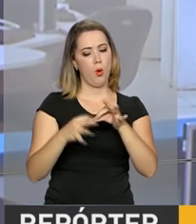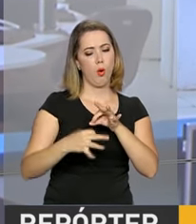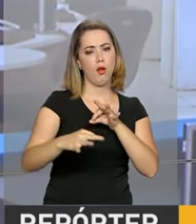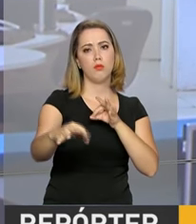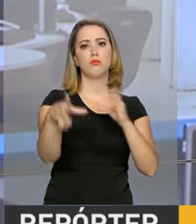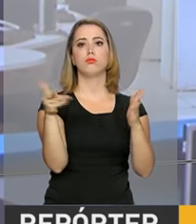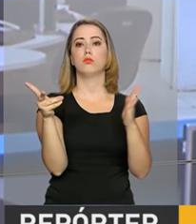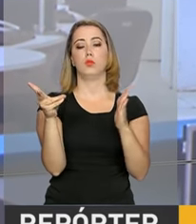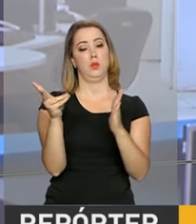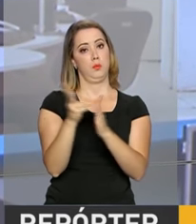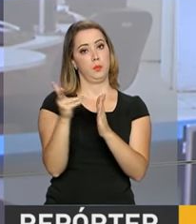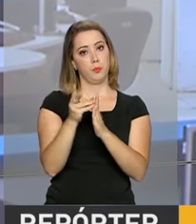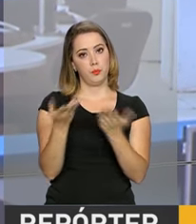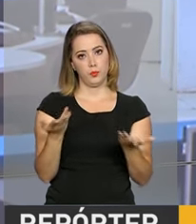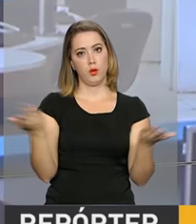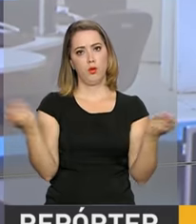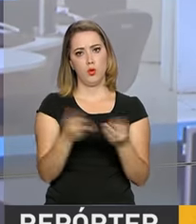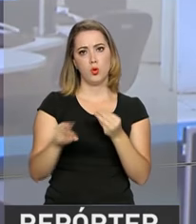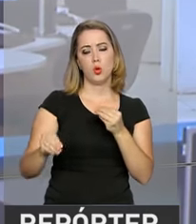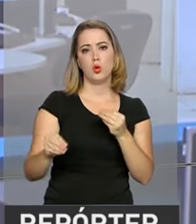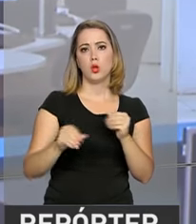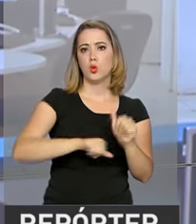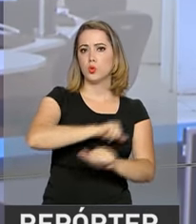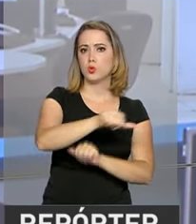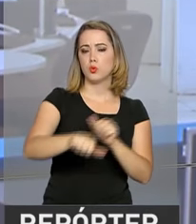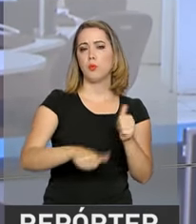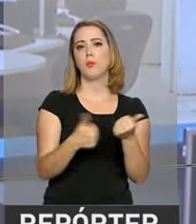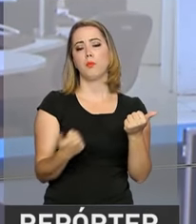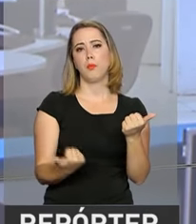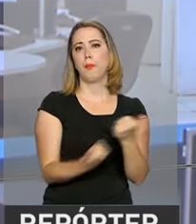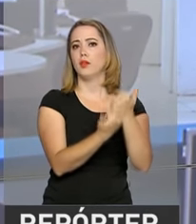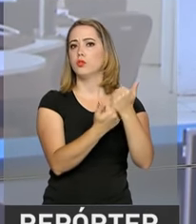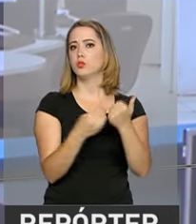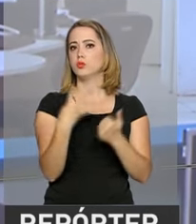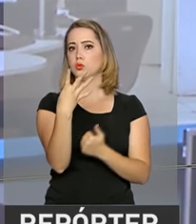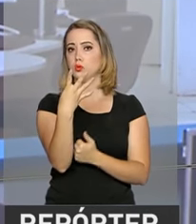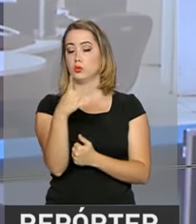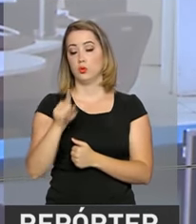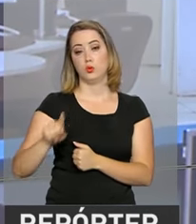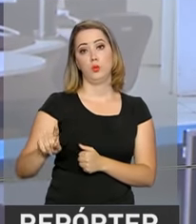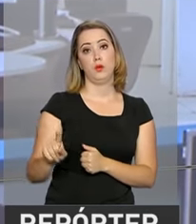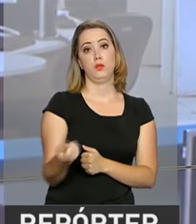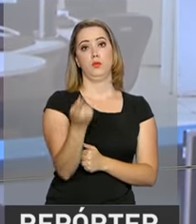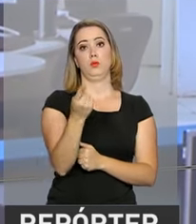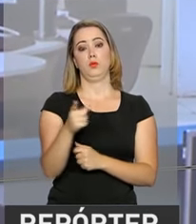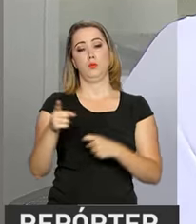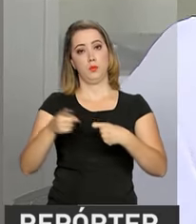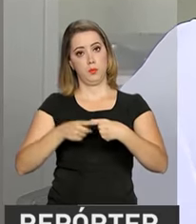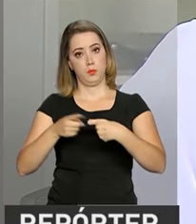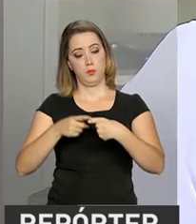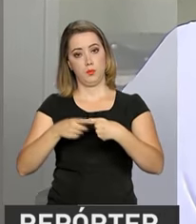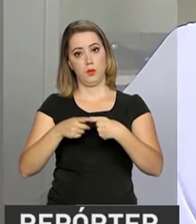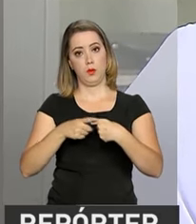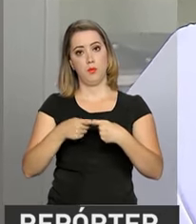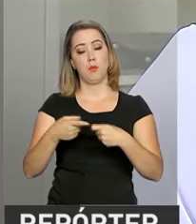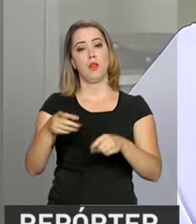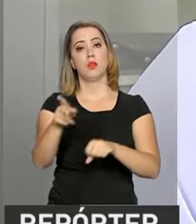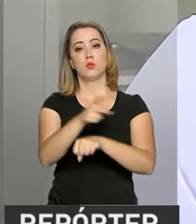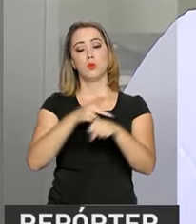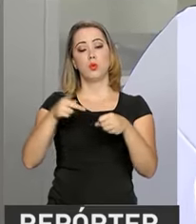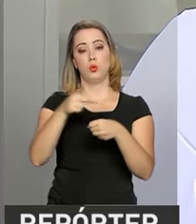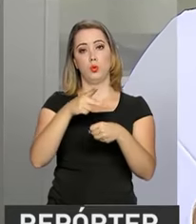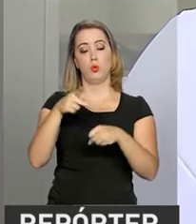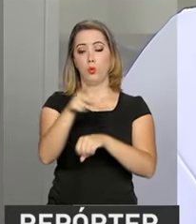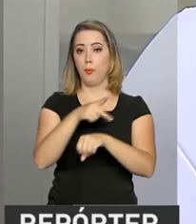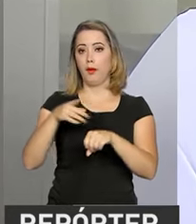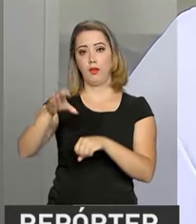é chegar a 4.000 substituições de médicos cubanos por brasileiros em 3 anos muito a especialização a médica